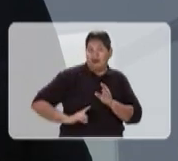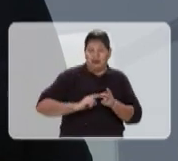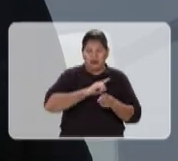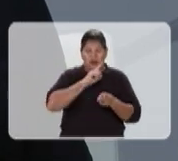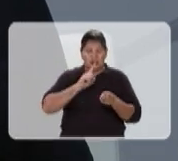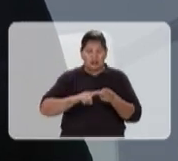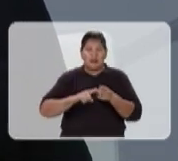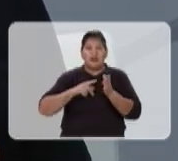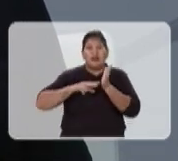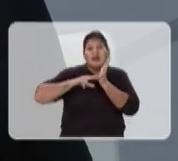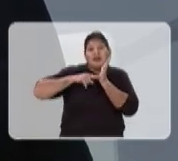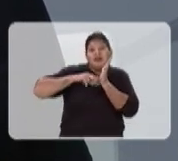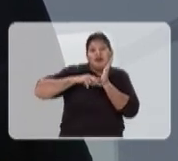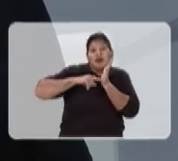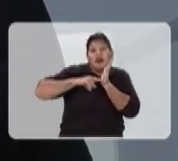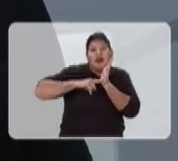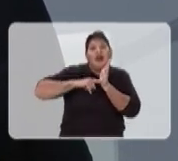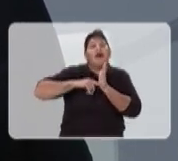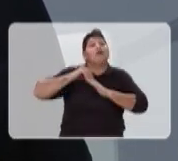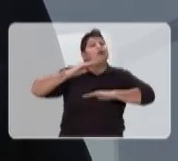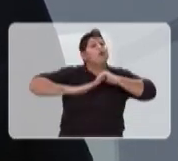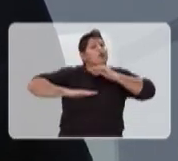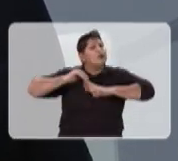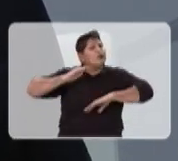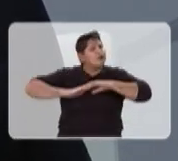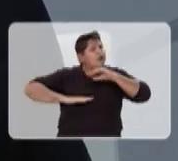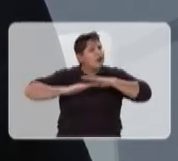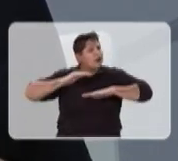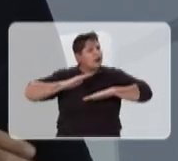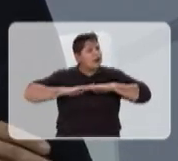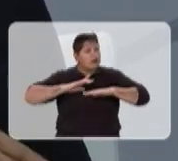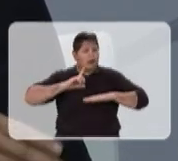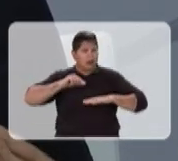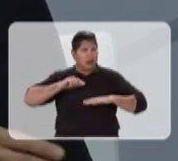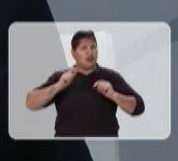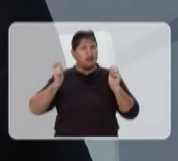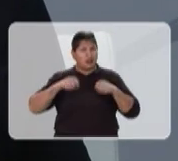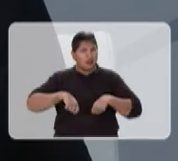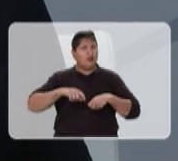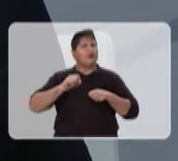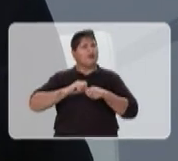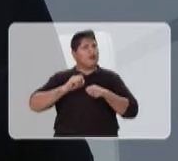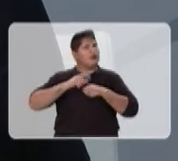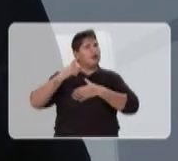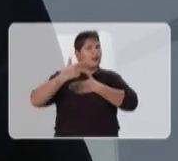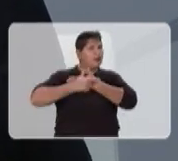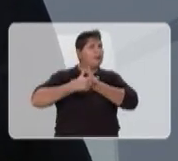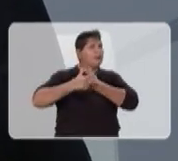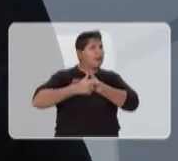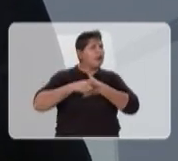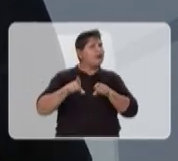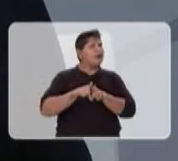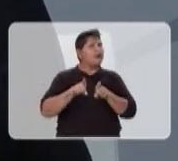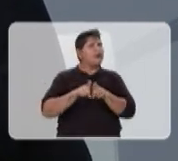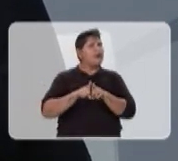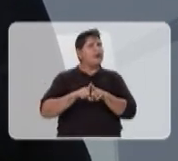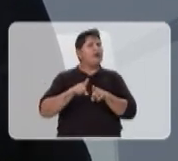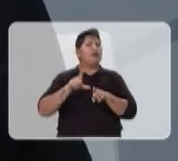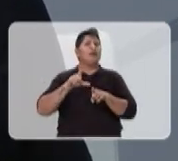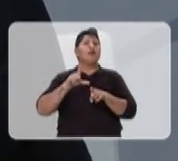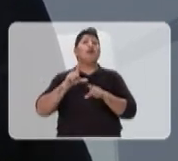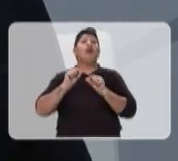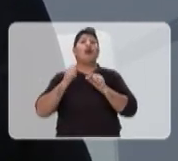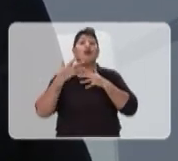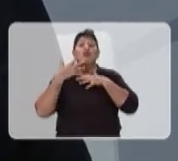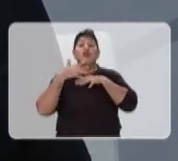papel de inclusão do seu associado no trabalho, né? Nesse